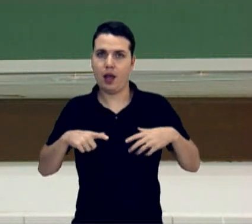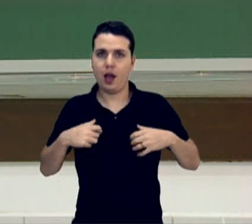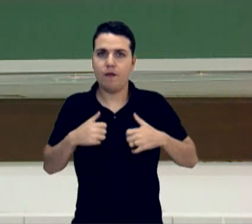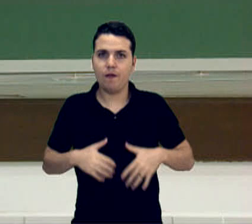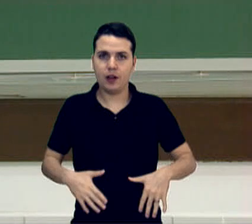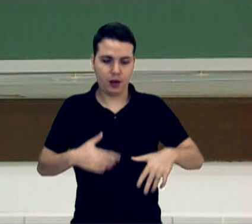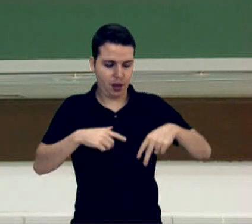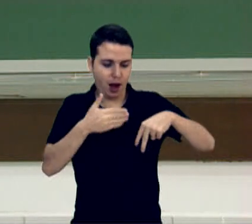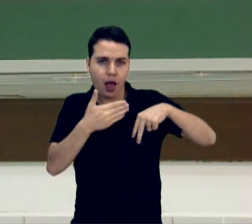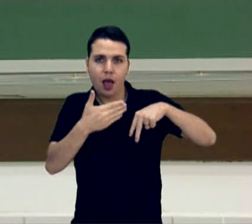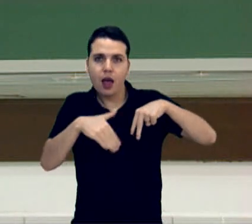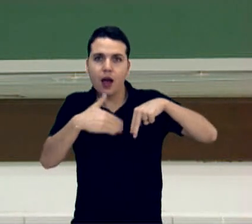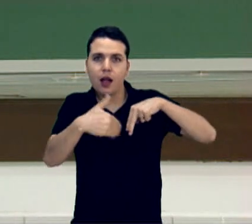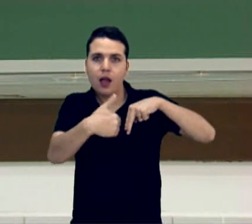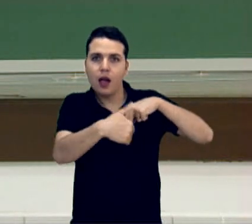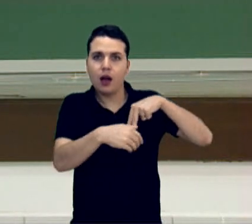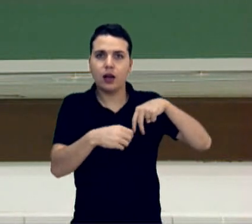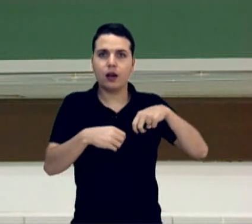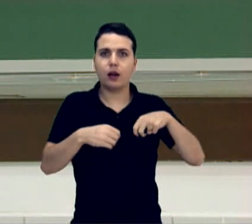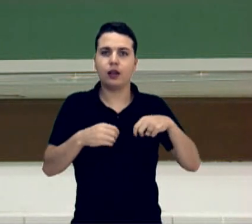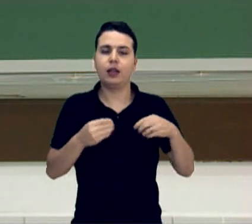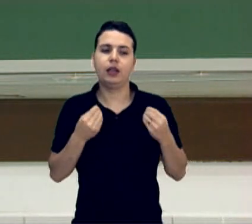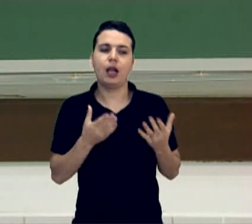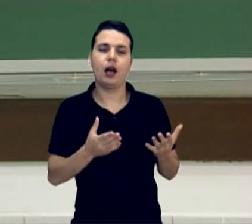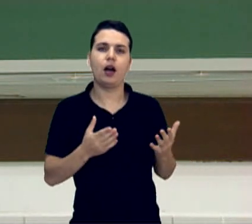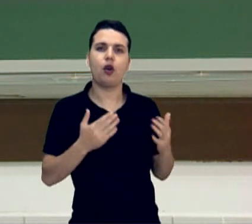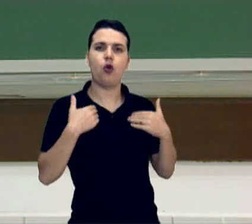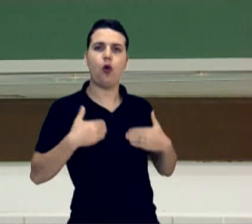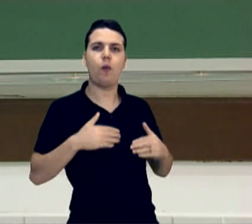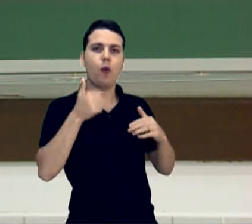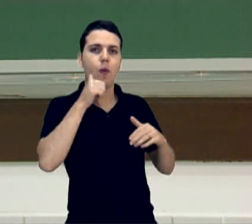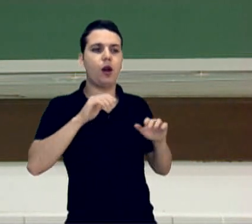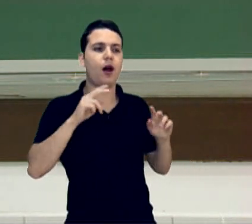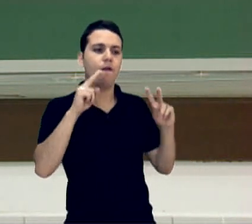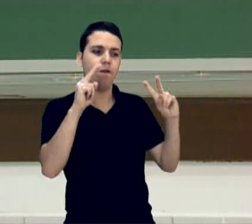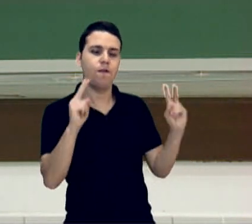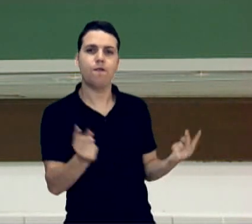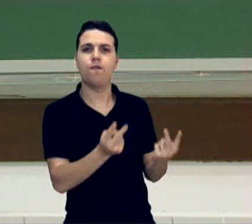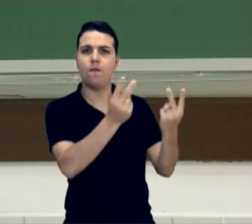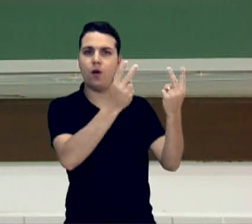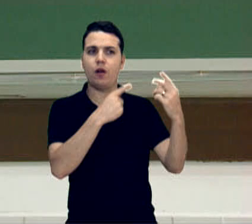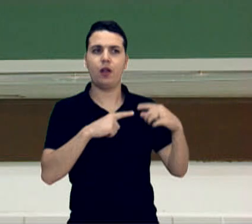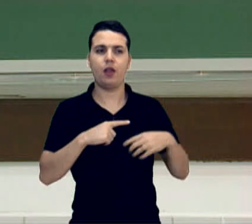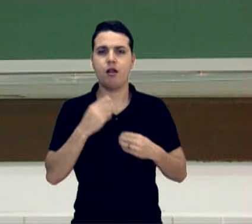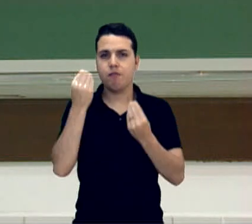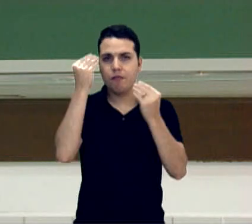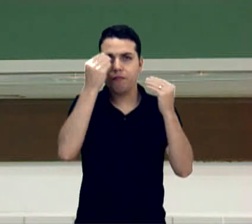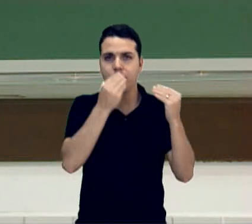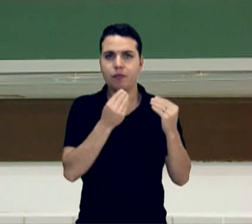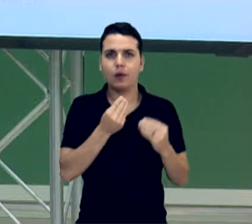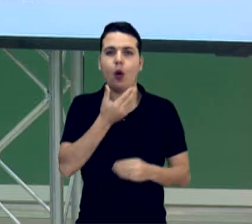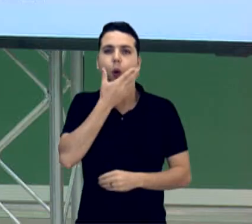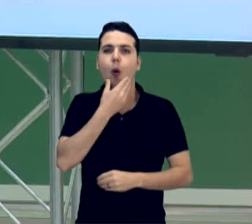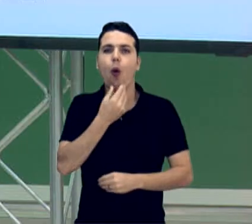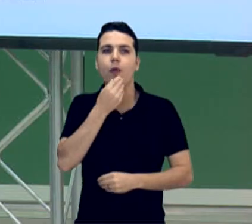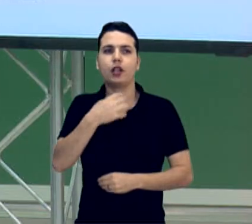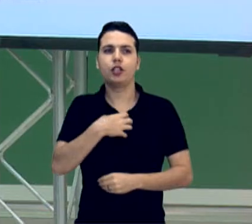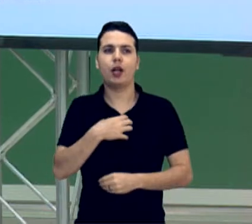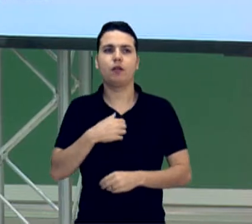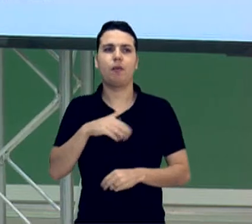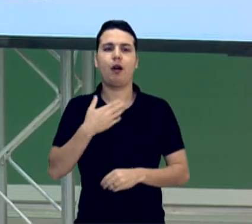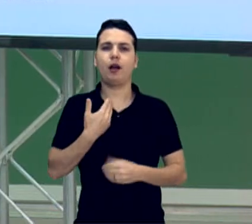para valorizar o corpo da mulher, muita maquiagem, acessórios, e os homens uma forma mais de mostrar o